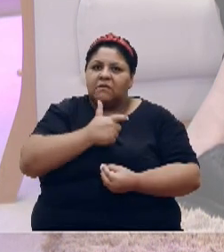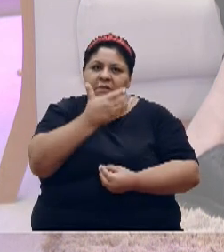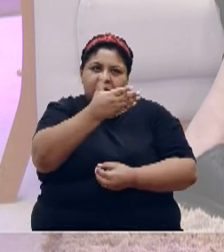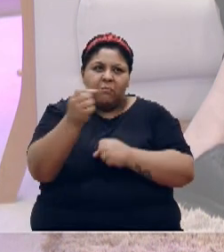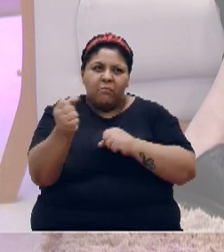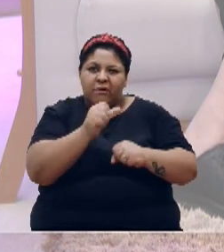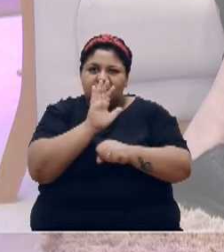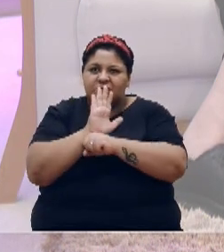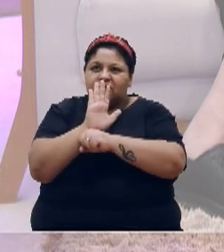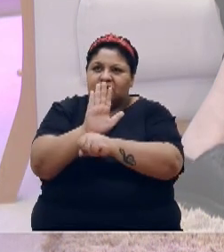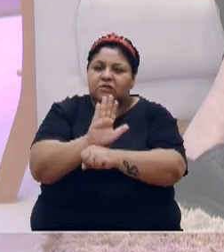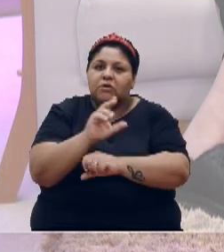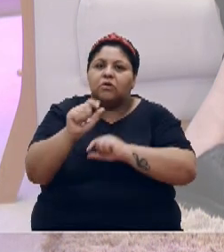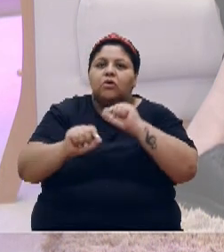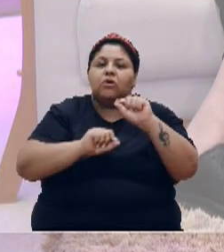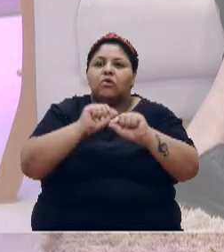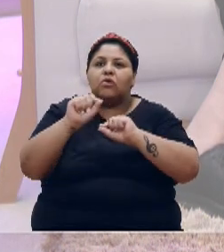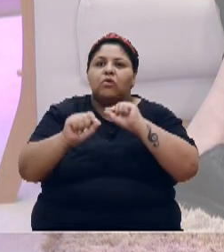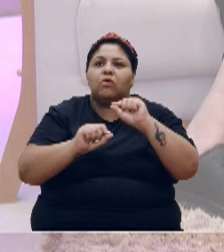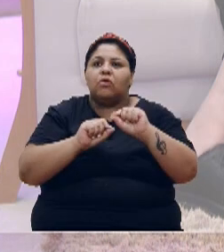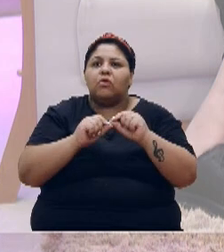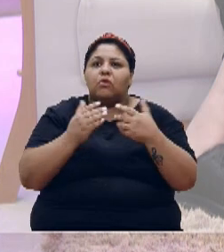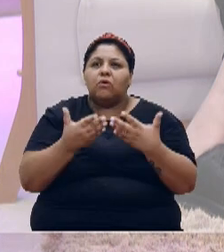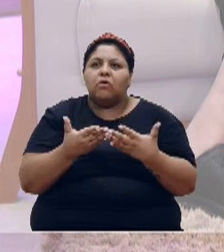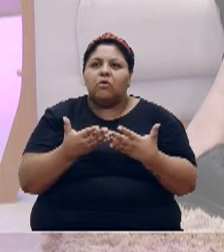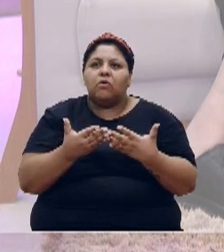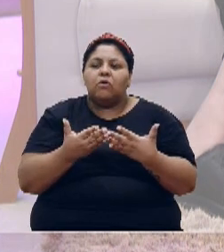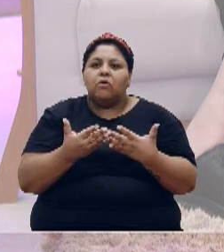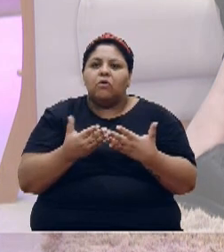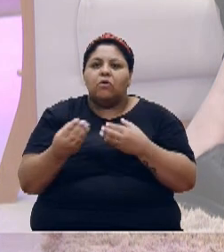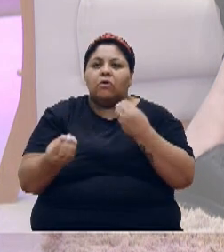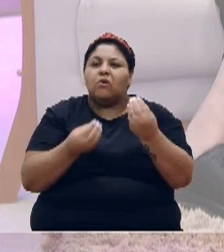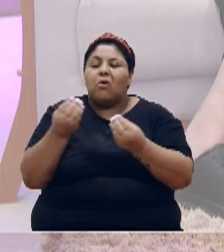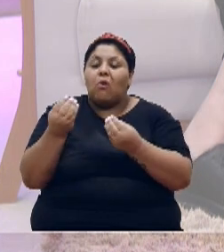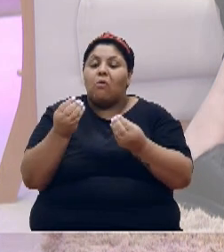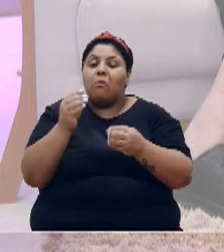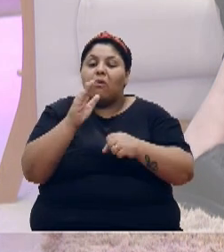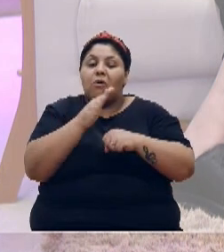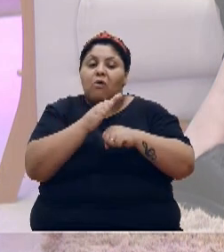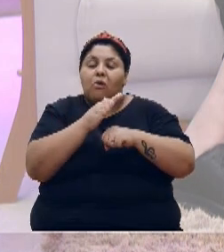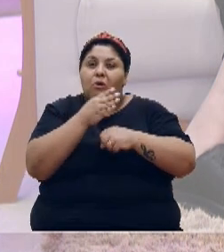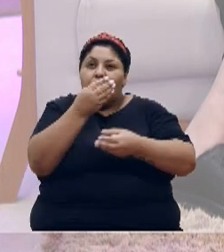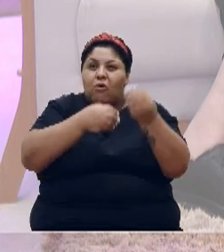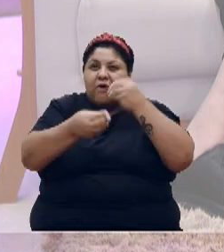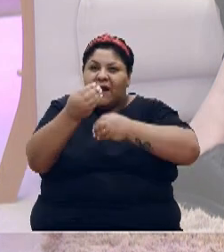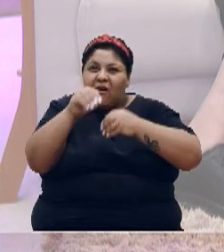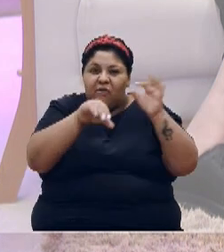nos ajudar. Ok ter esses sentimentos, a gente vai lidar com eles, como acomodar eles dentro da gente.